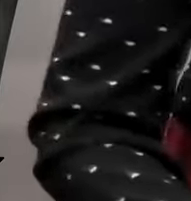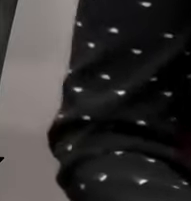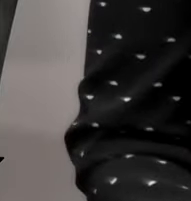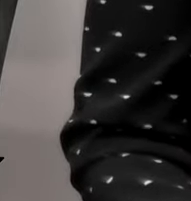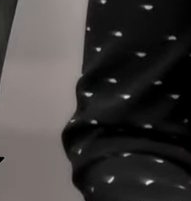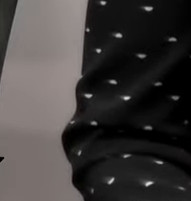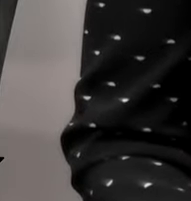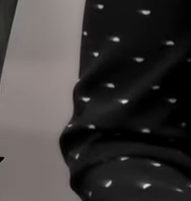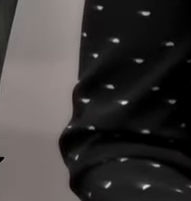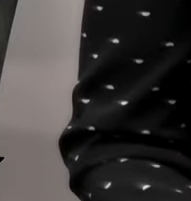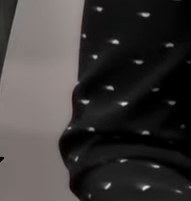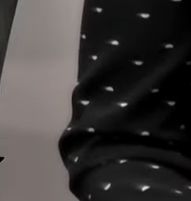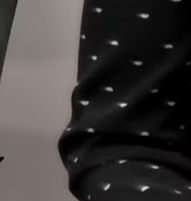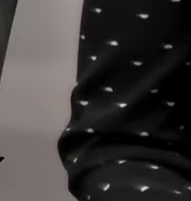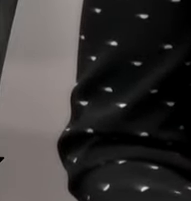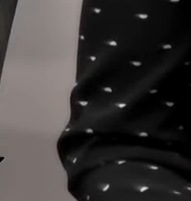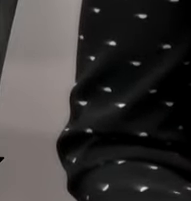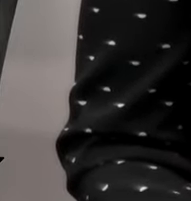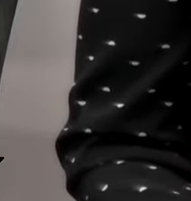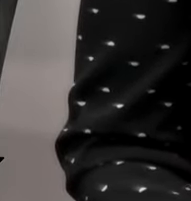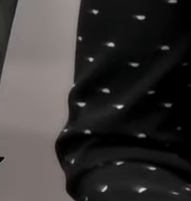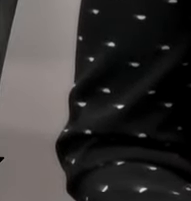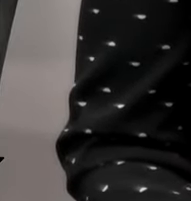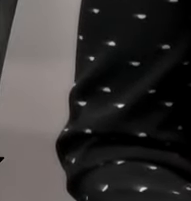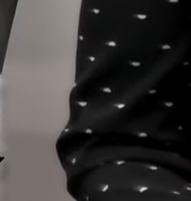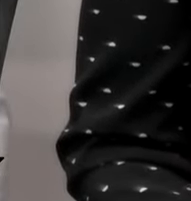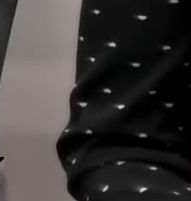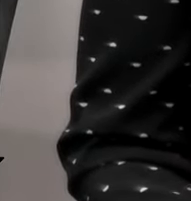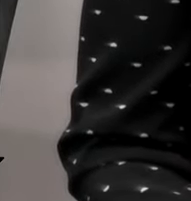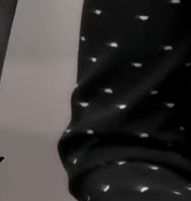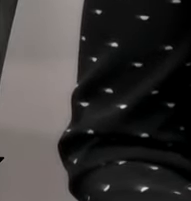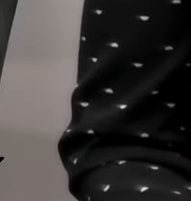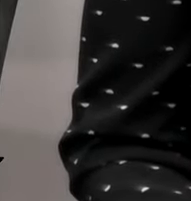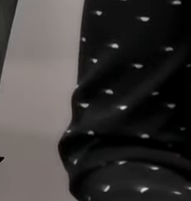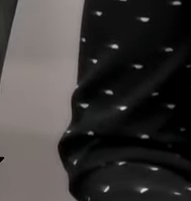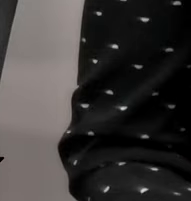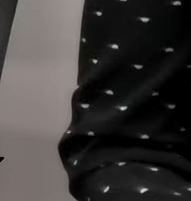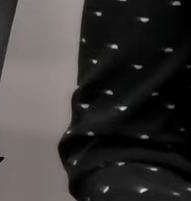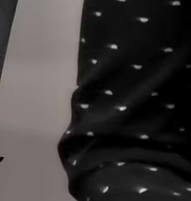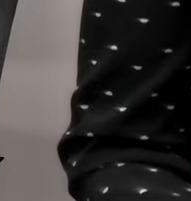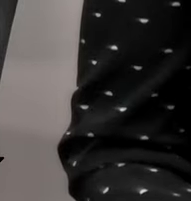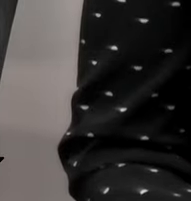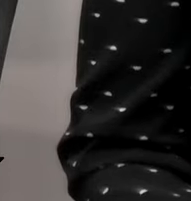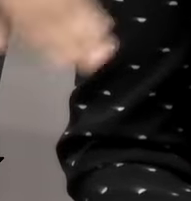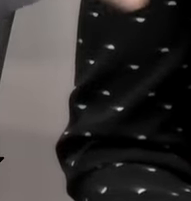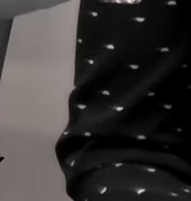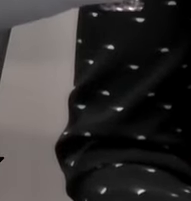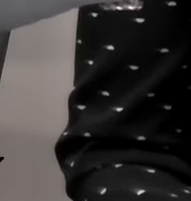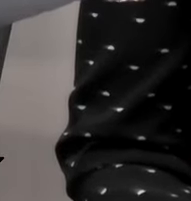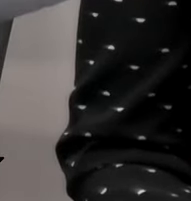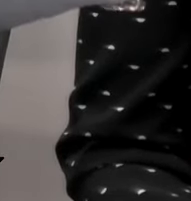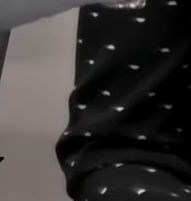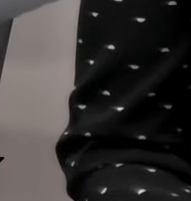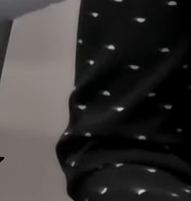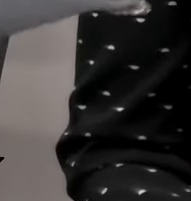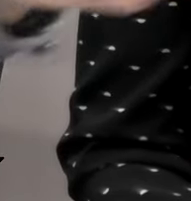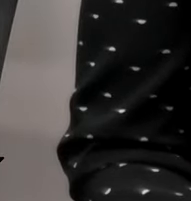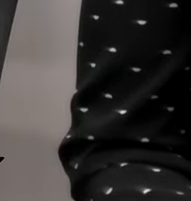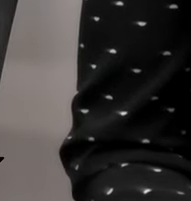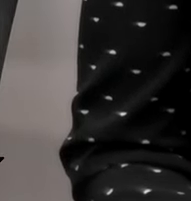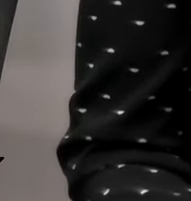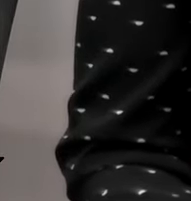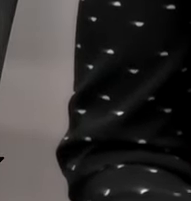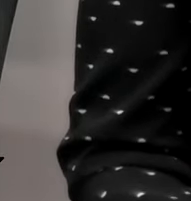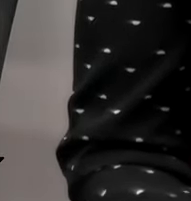uso de imagem individual das pessoas com processo criativo. Então, em função desses fatores, eu vou me filiar ao